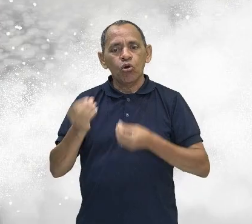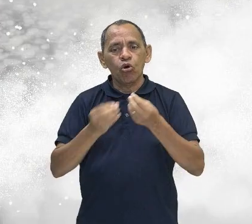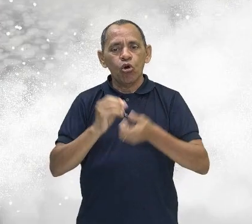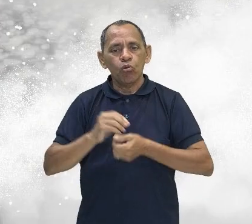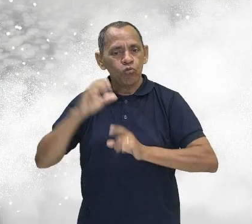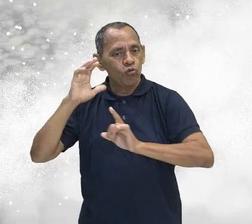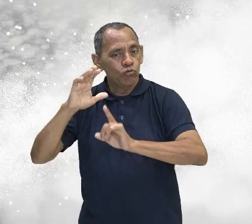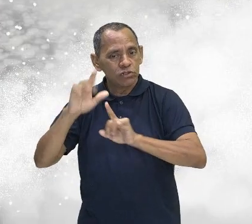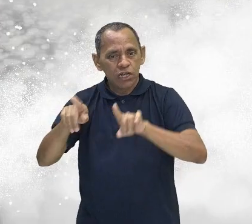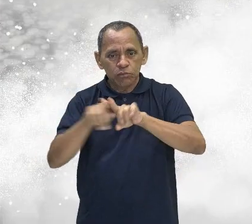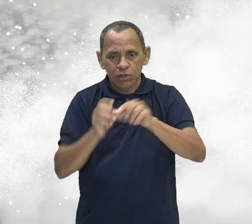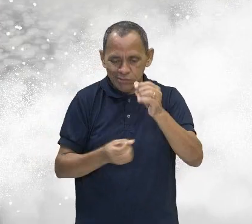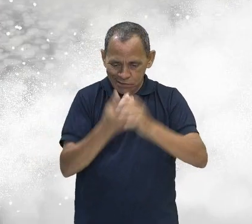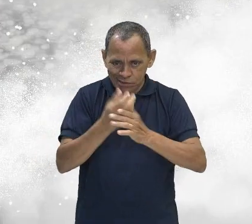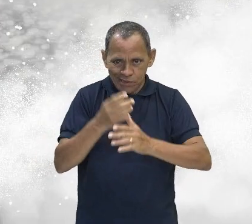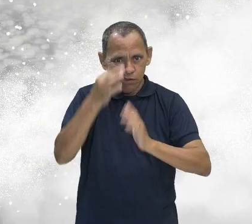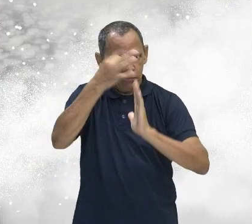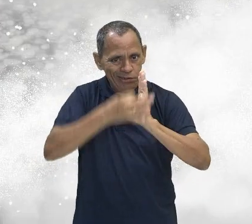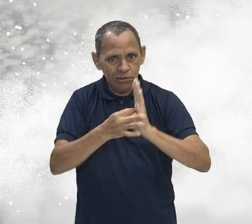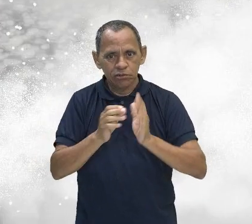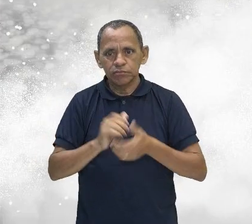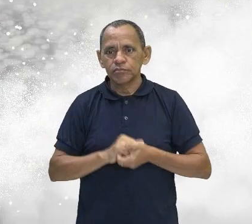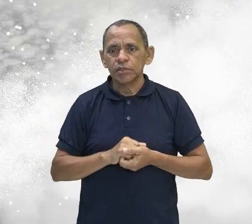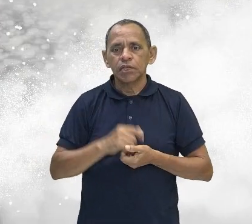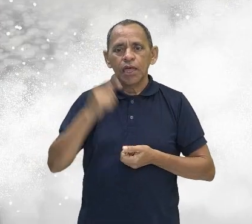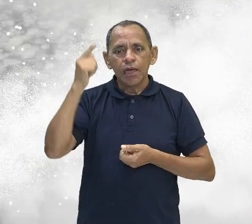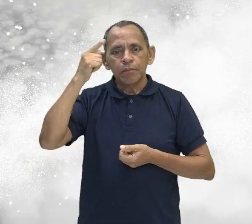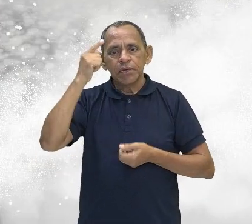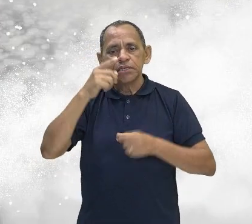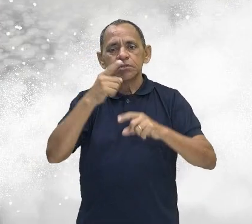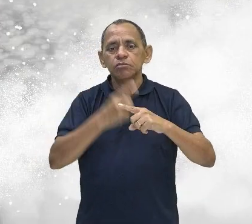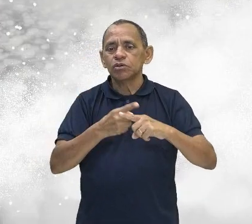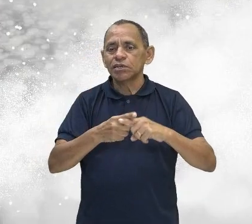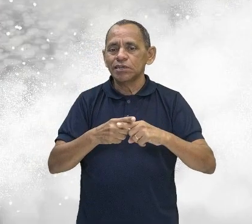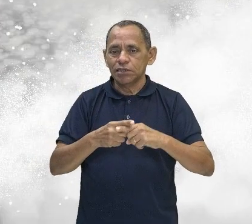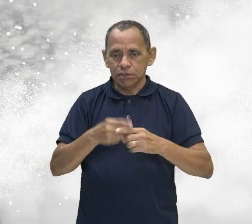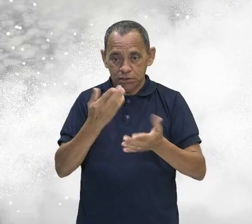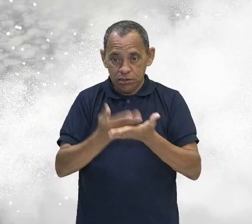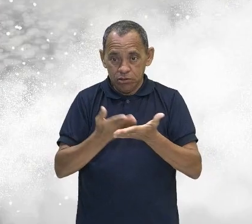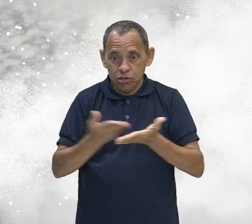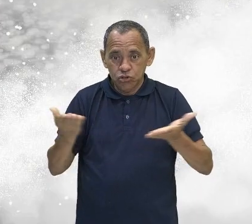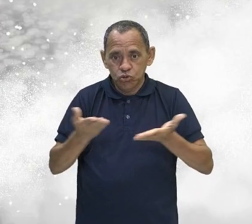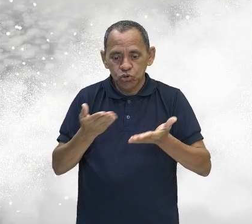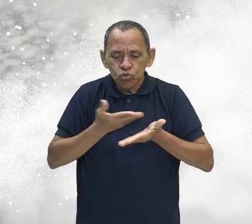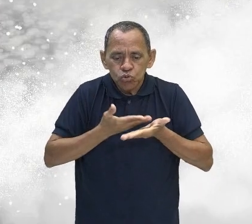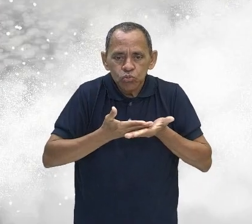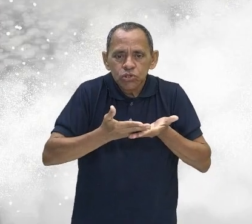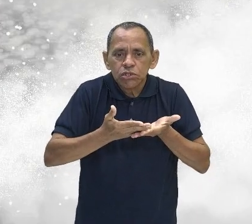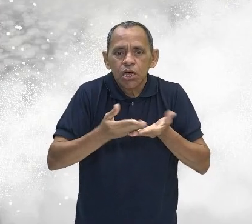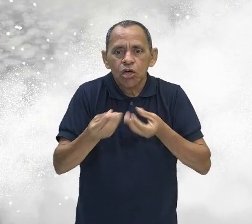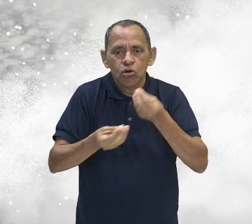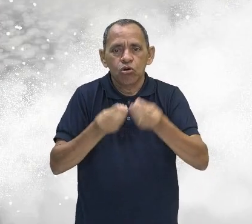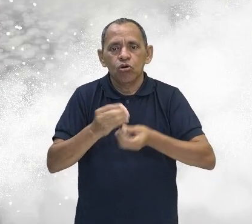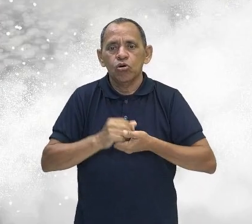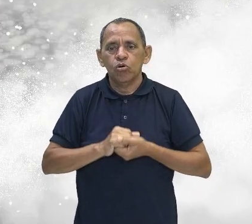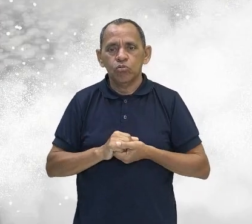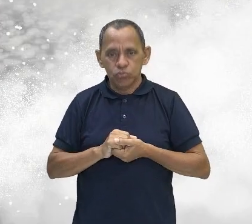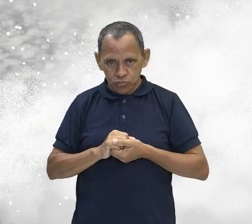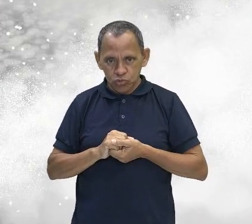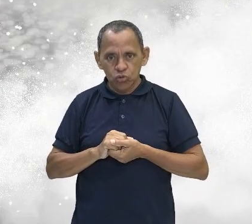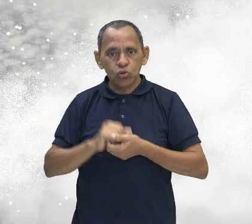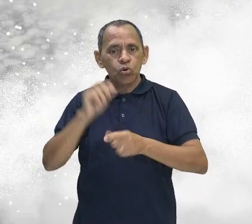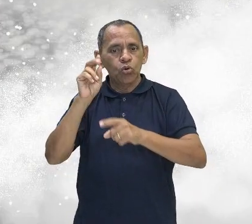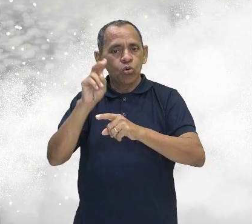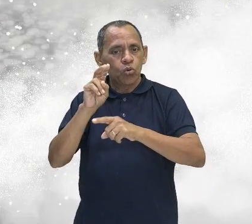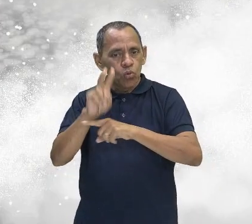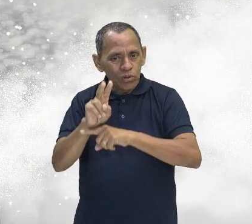seu texto? Pois bem, pensem sobre isso, porque nesta aula nós vamos iniciar então trabalhando com um texto